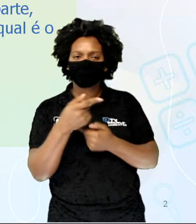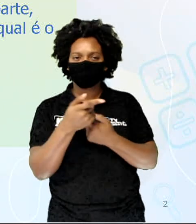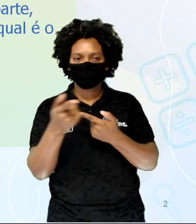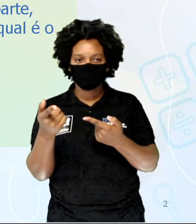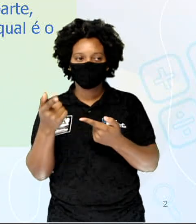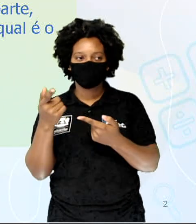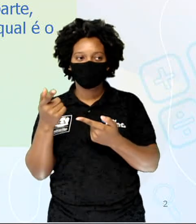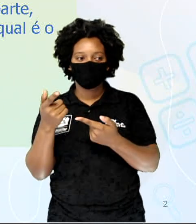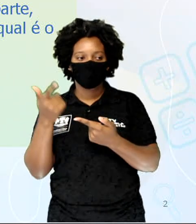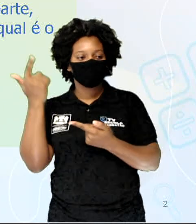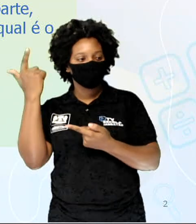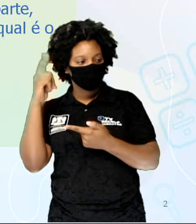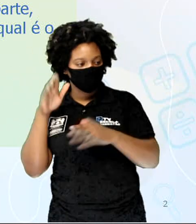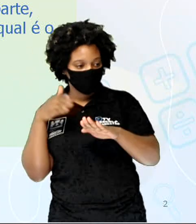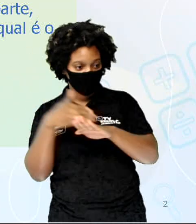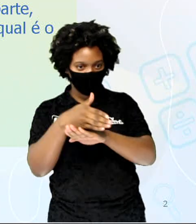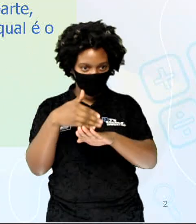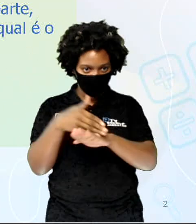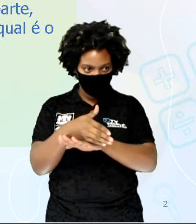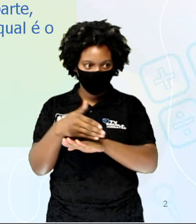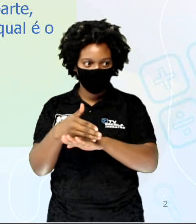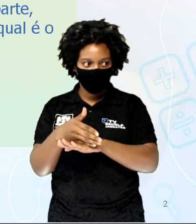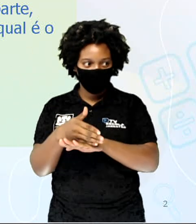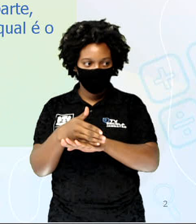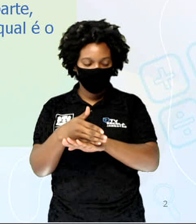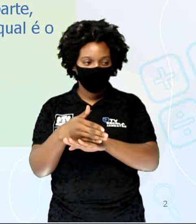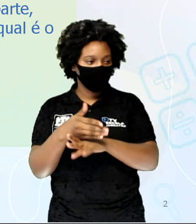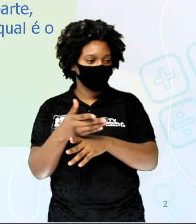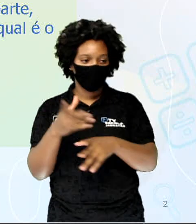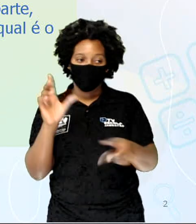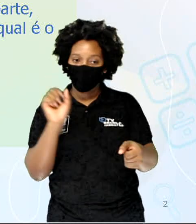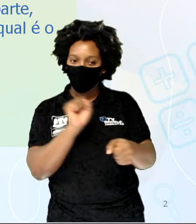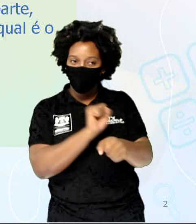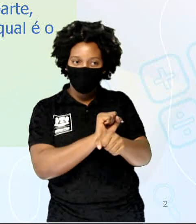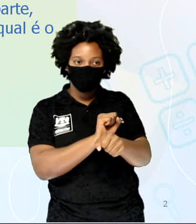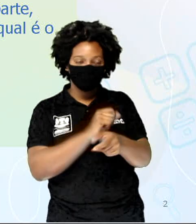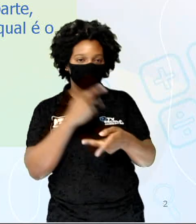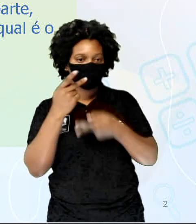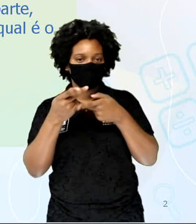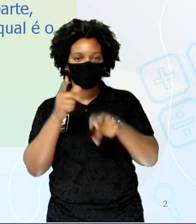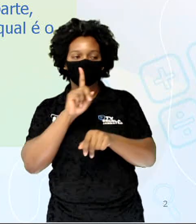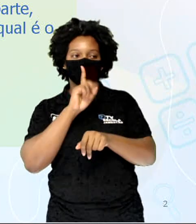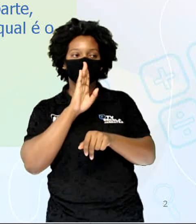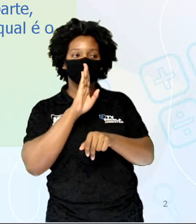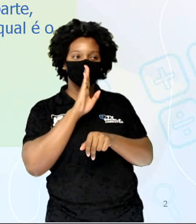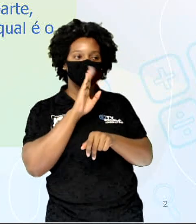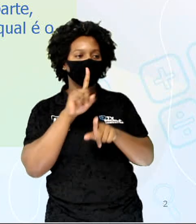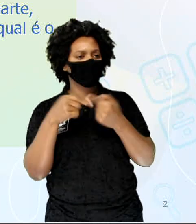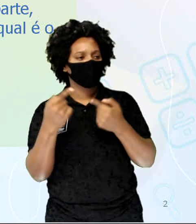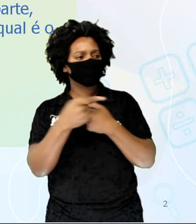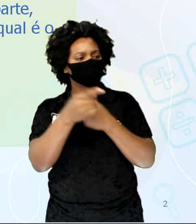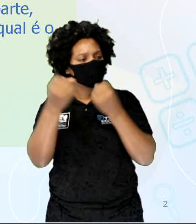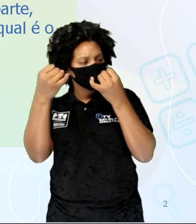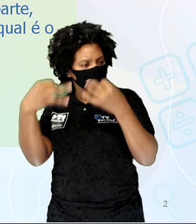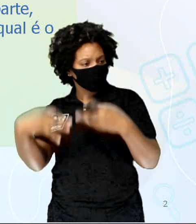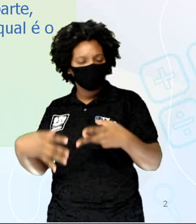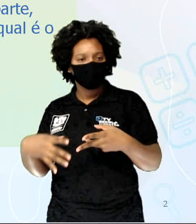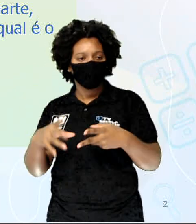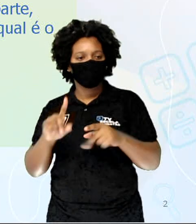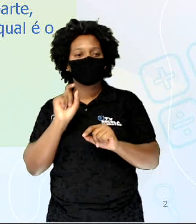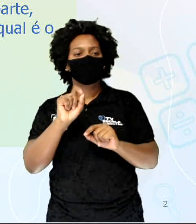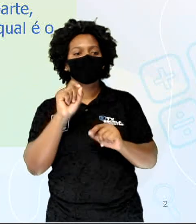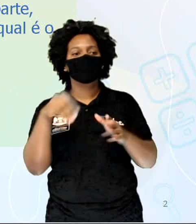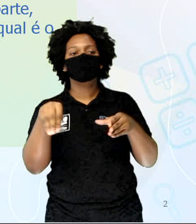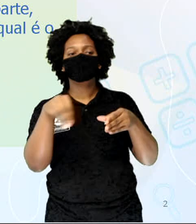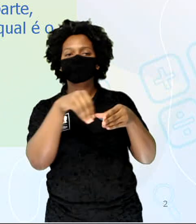senhora passar. Não dou parte, não apreendo, não conto nada a ninguém, mas a senhora vai me dizer qual é o